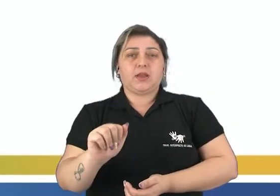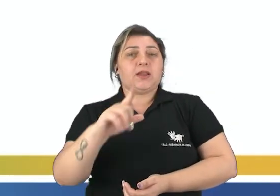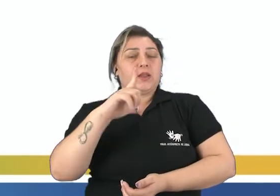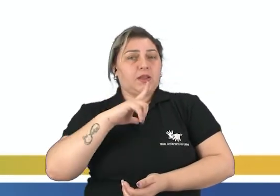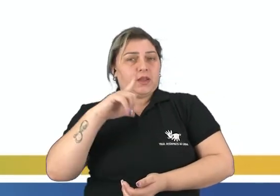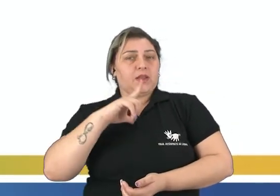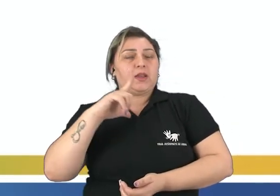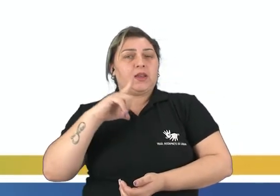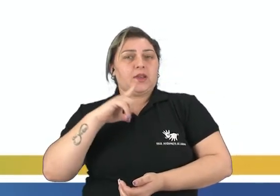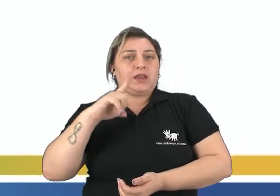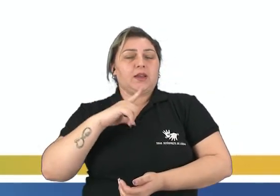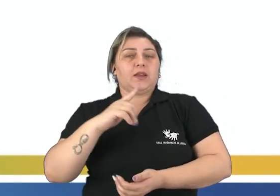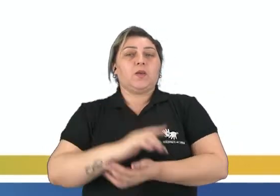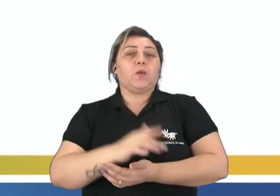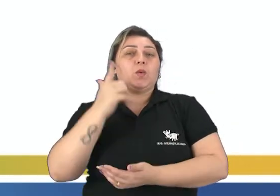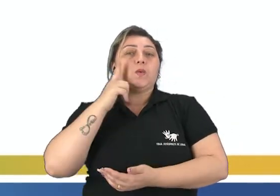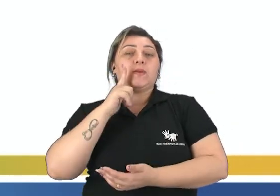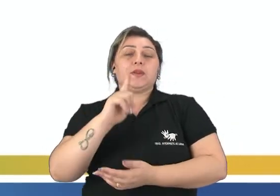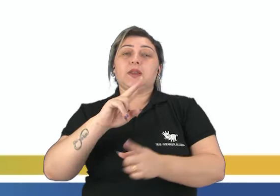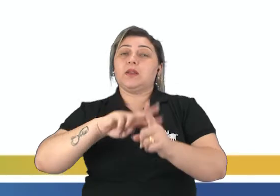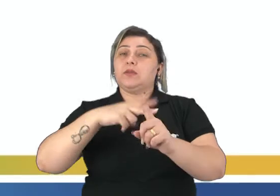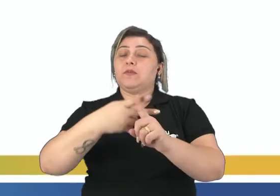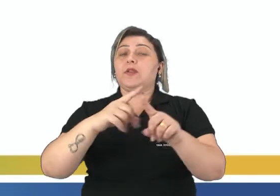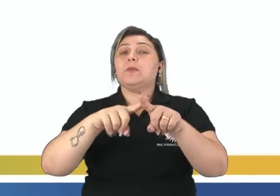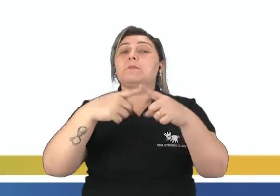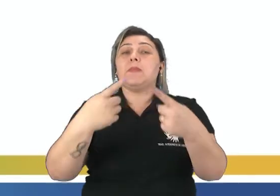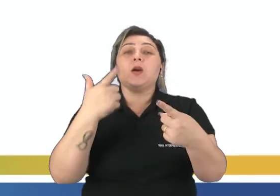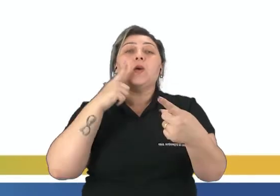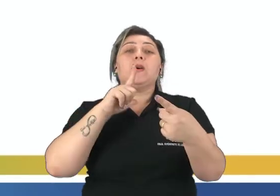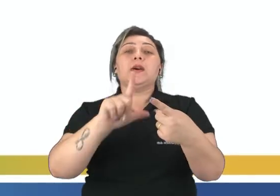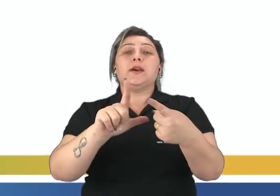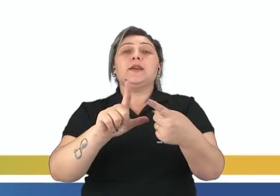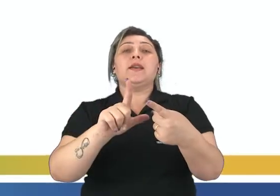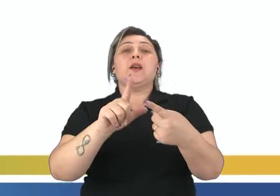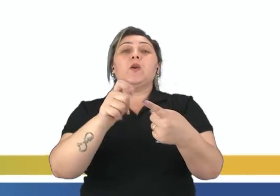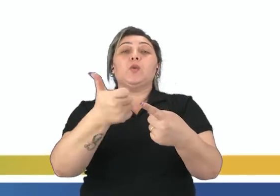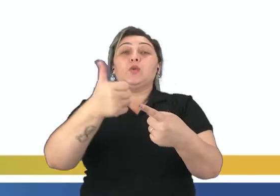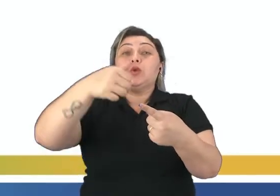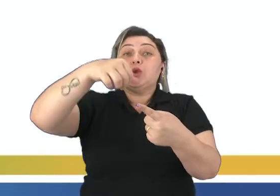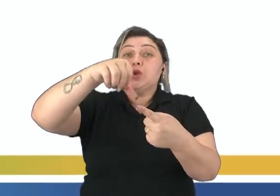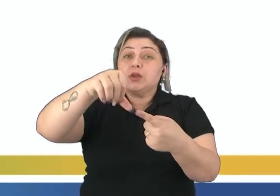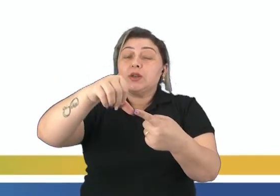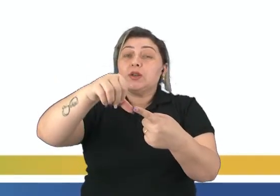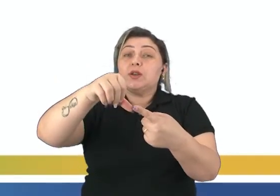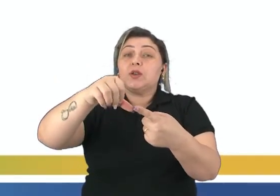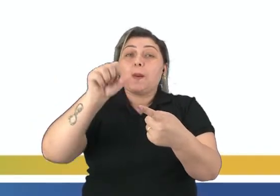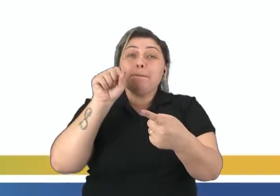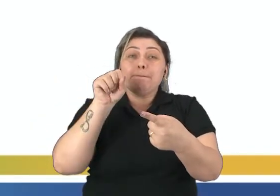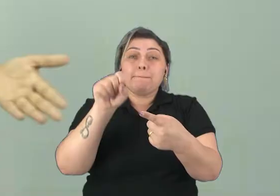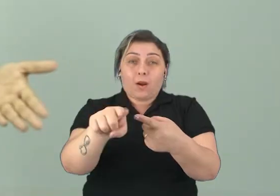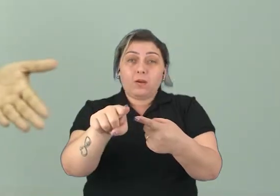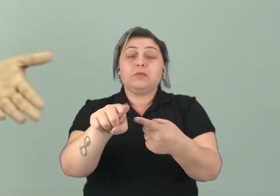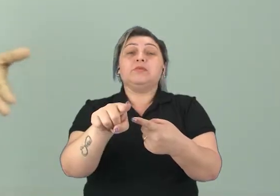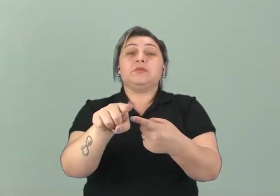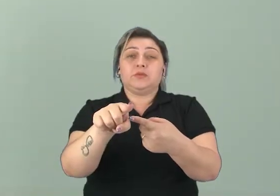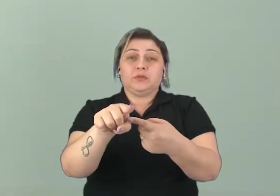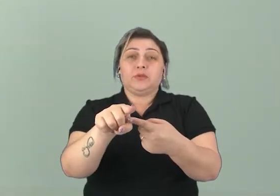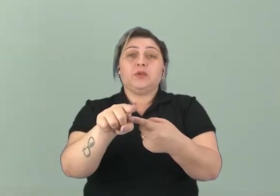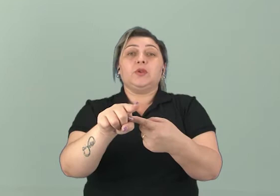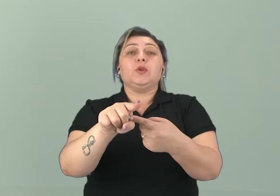o recorde, não dobrado, mas atingido o recorde do jogador